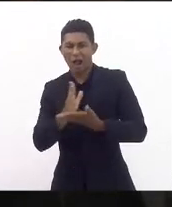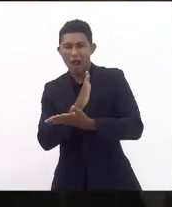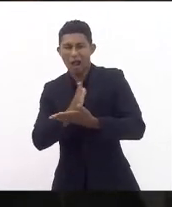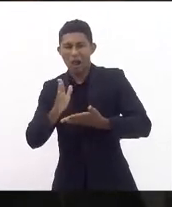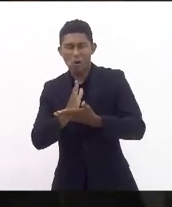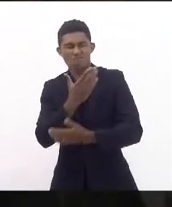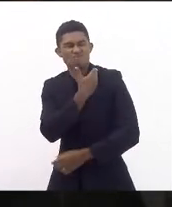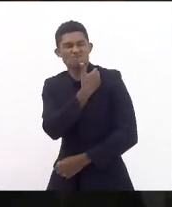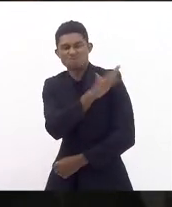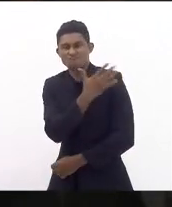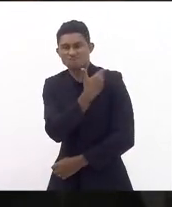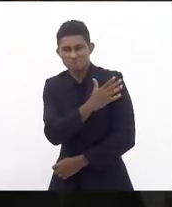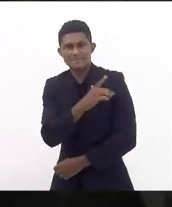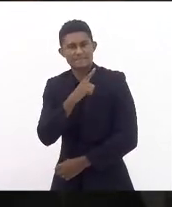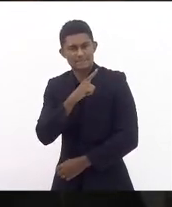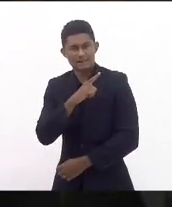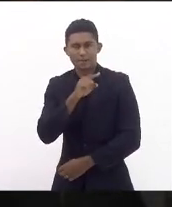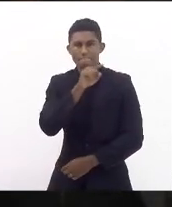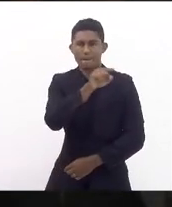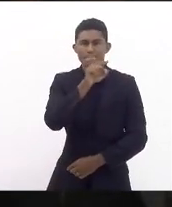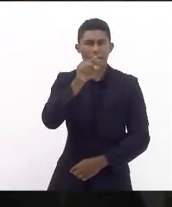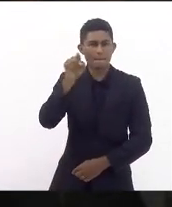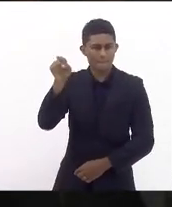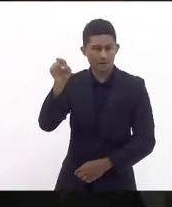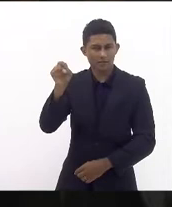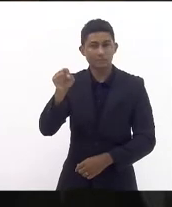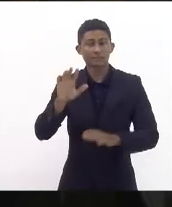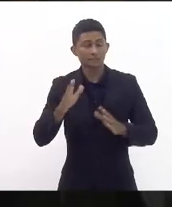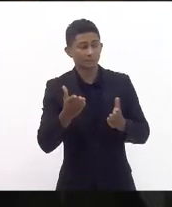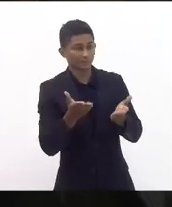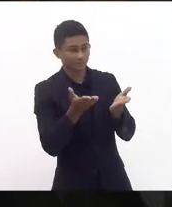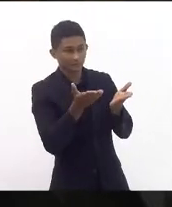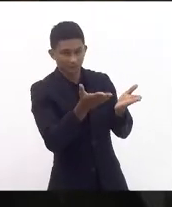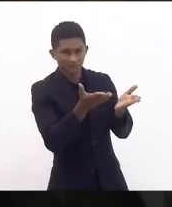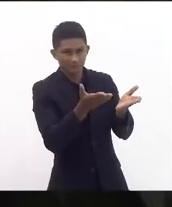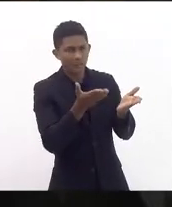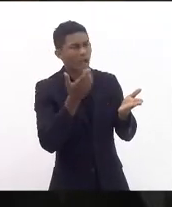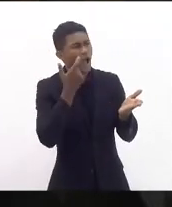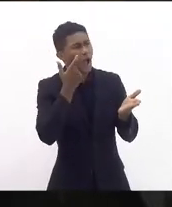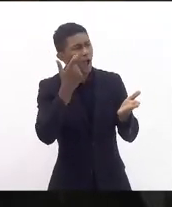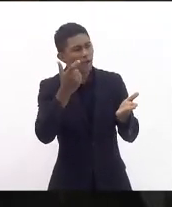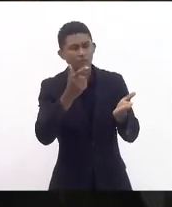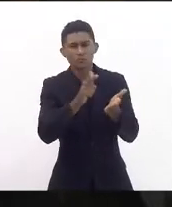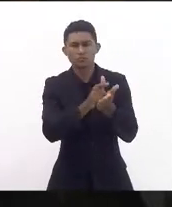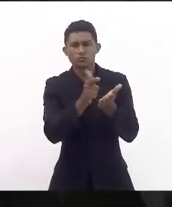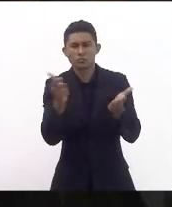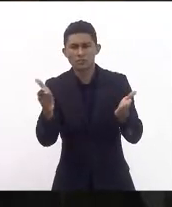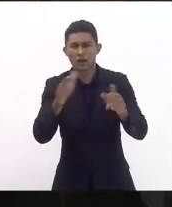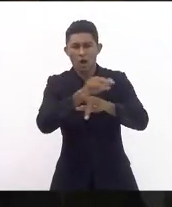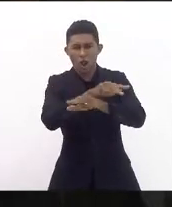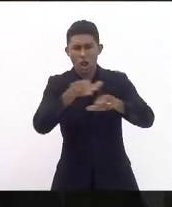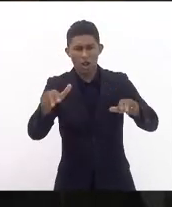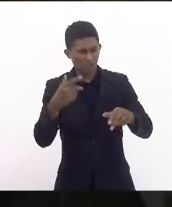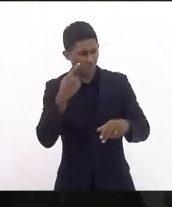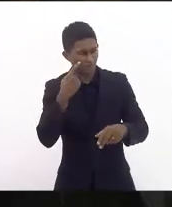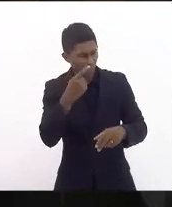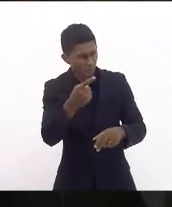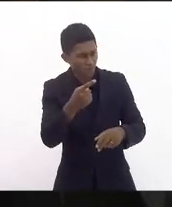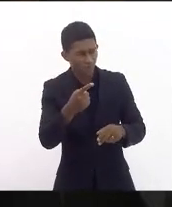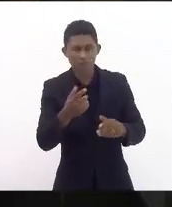vossa excelência já deve ter acompanhado pelo jornais seguramente